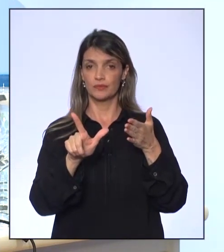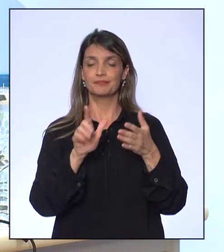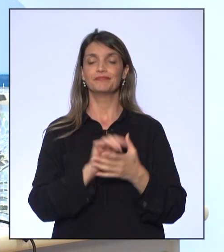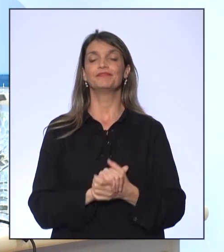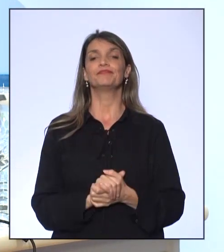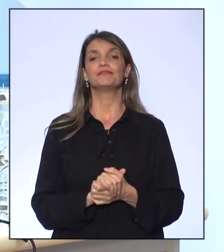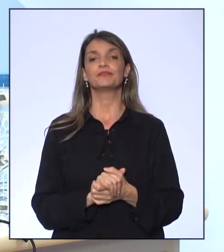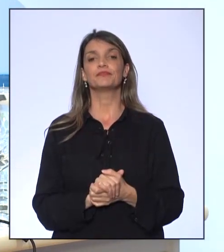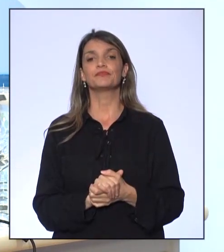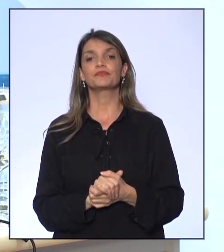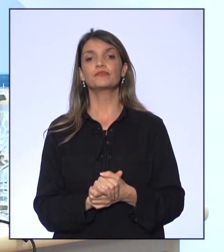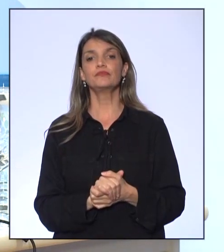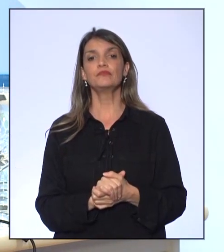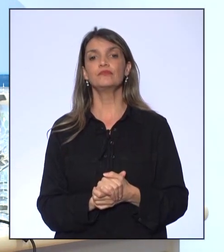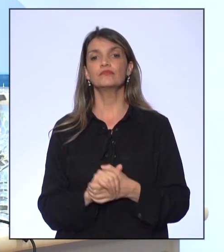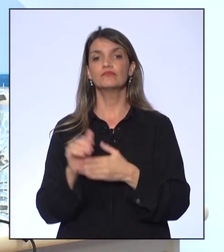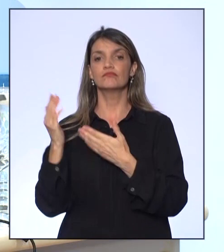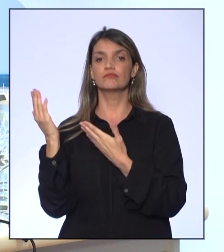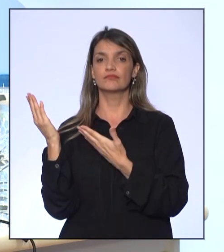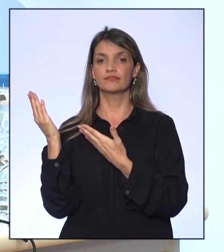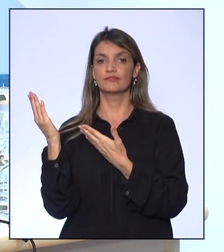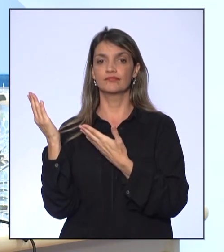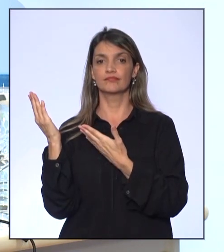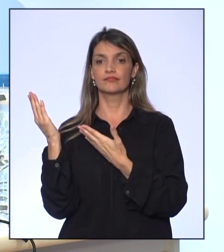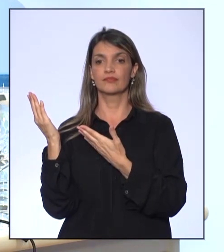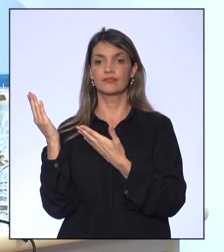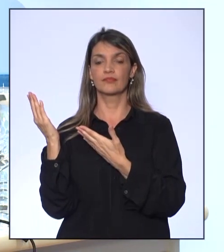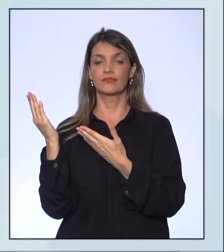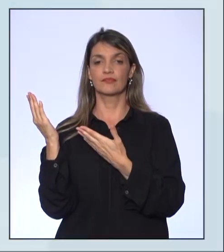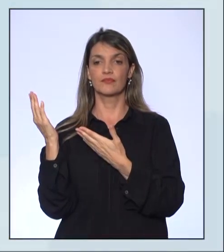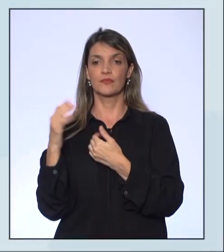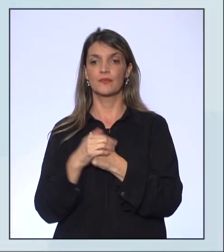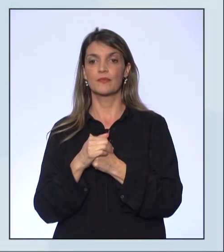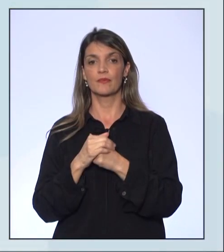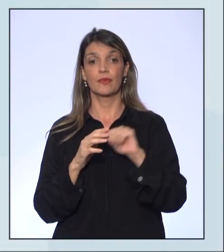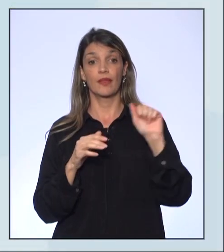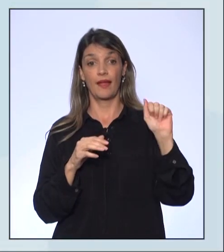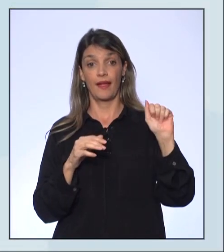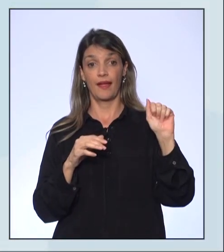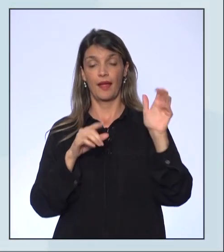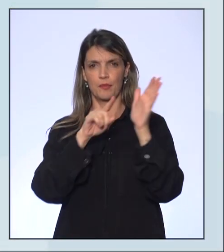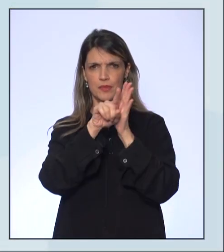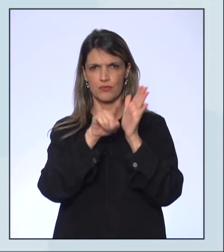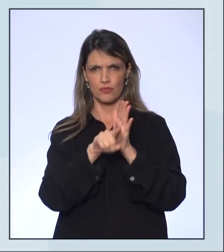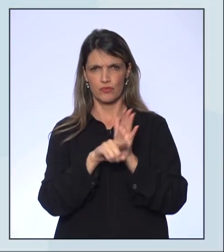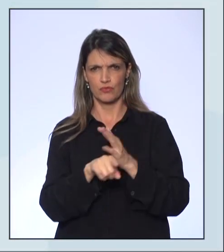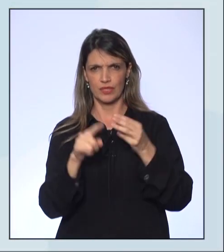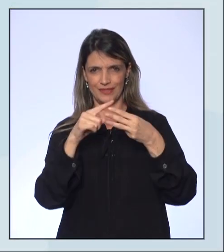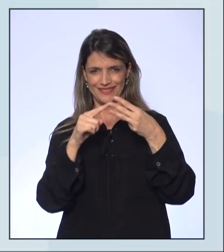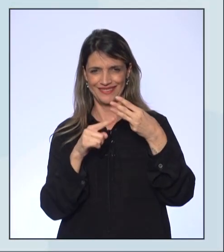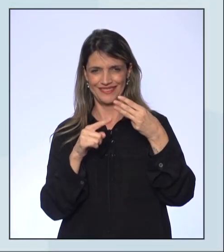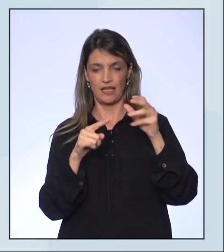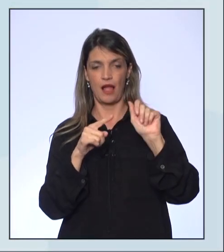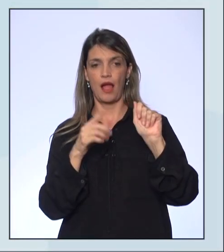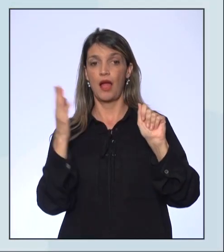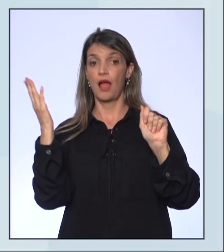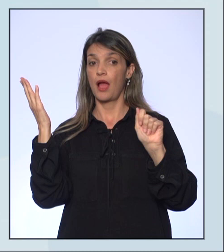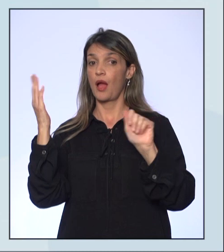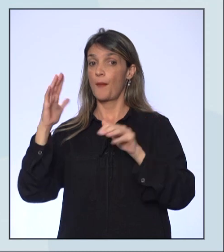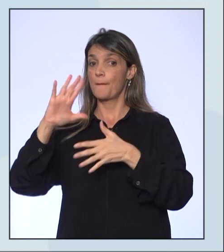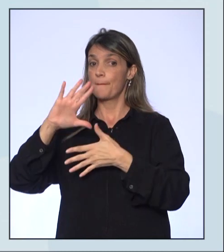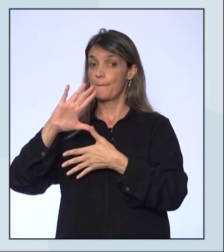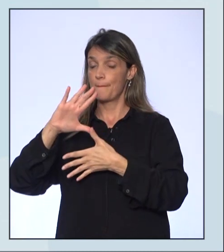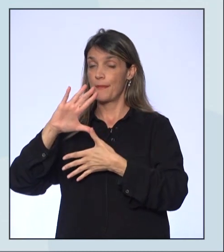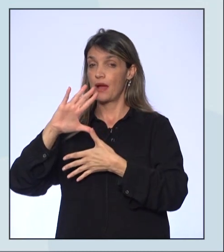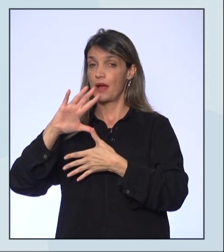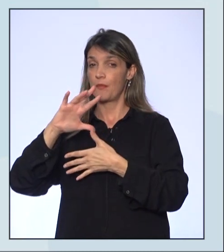acompanhando. Vai aparecer para vocês na tela os questionamentos, só para a gente acompanhar. No mapa, a Rússia,